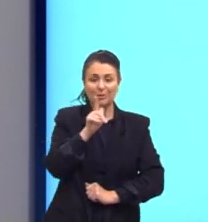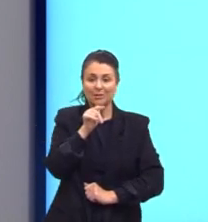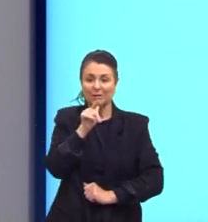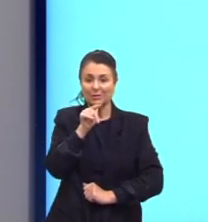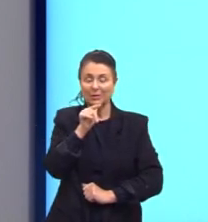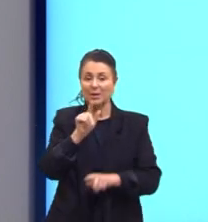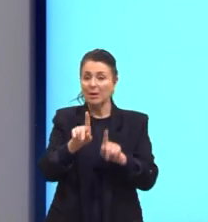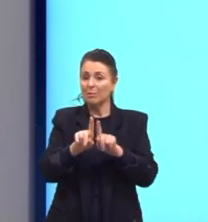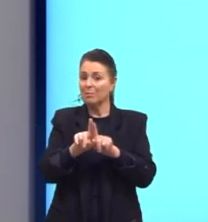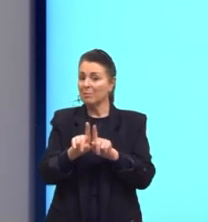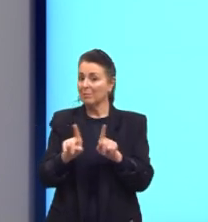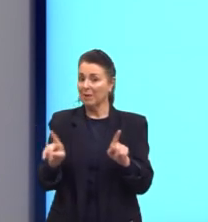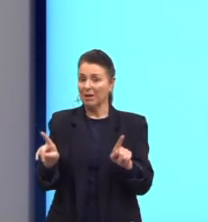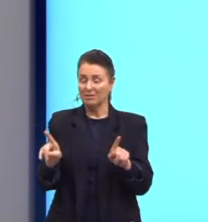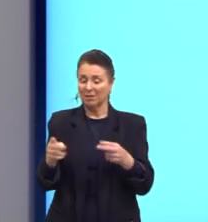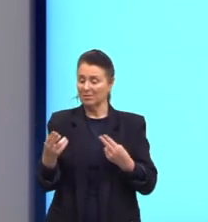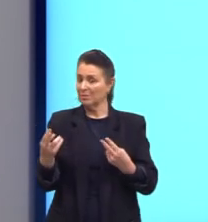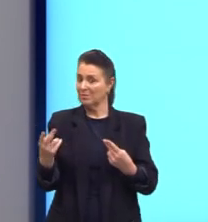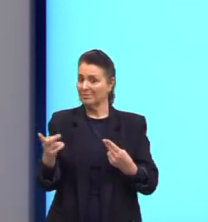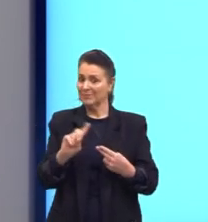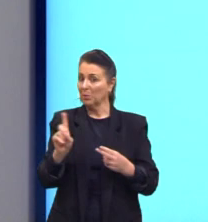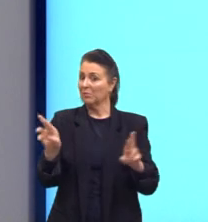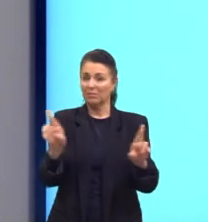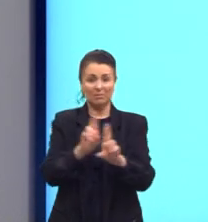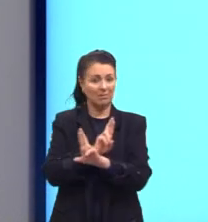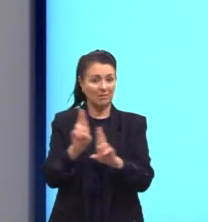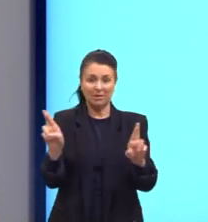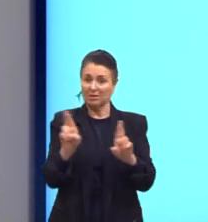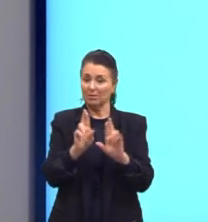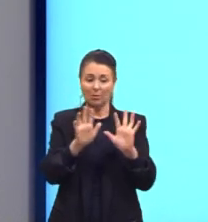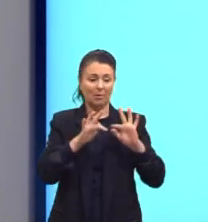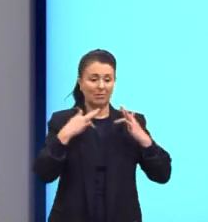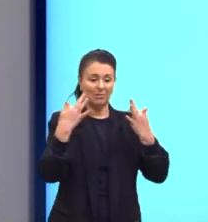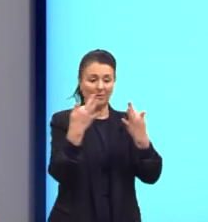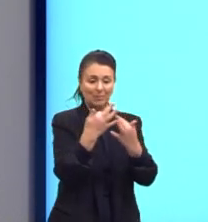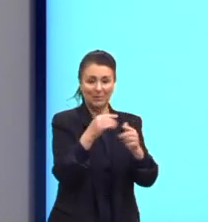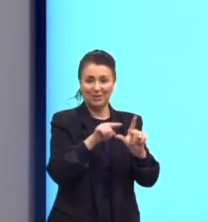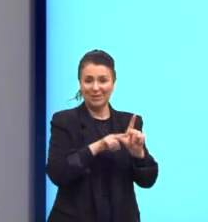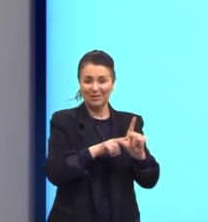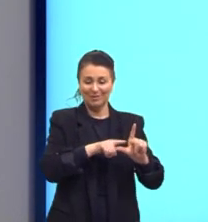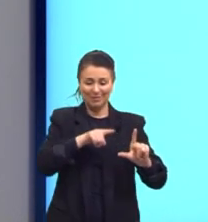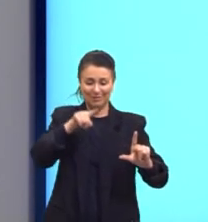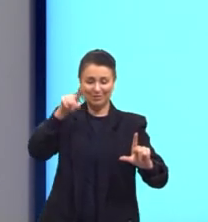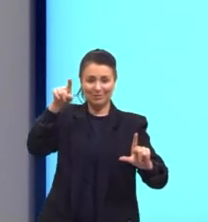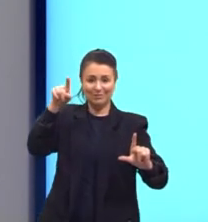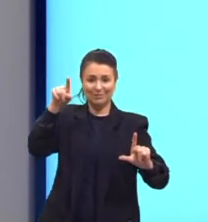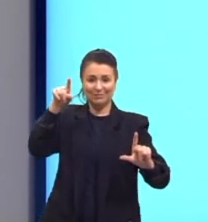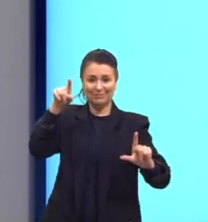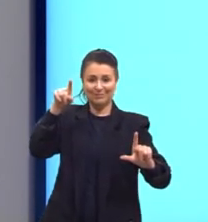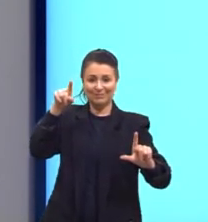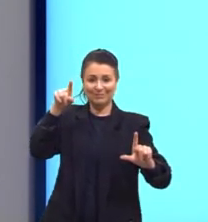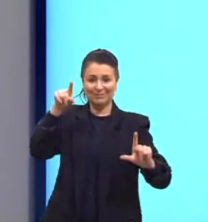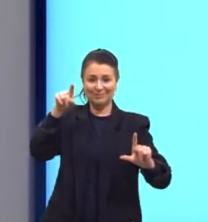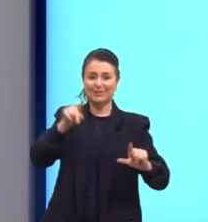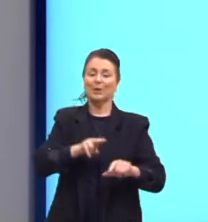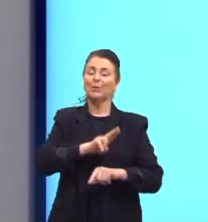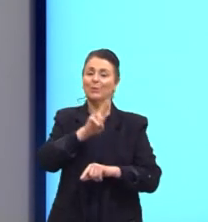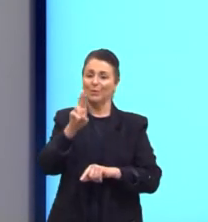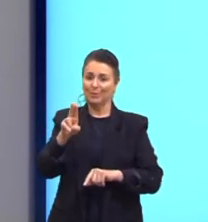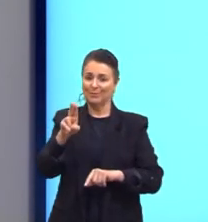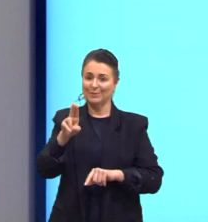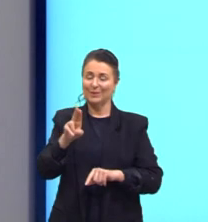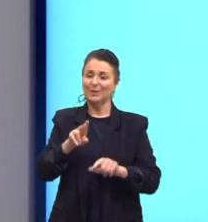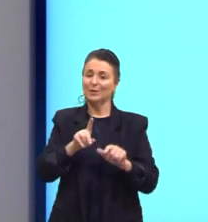e não essas semelhanças não está relacionada parentesco evolutivo então evolução convergente